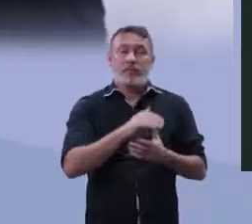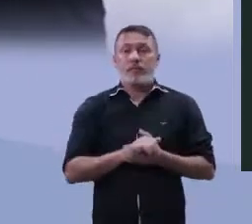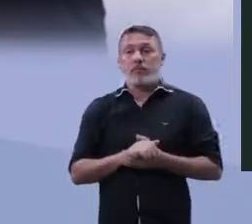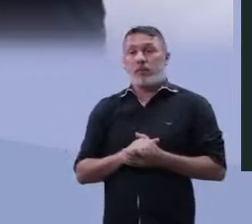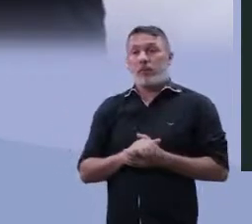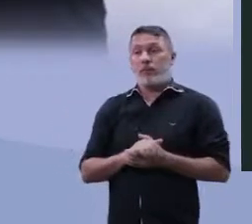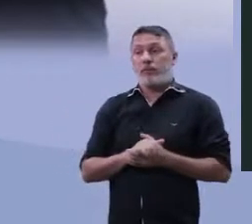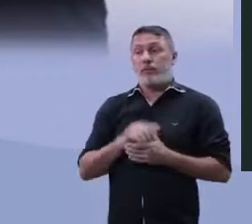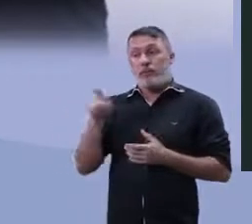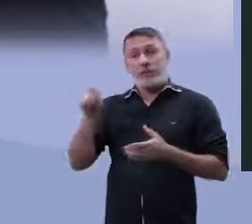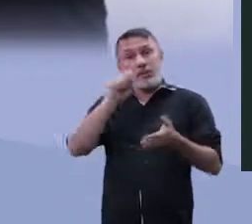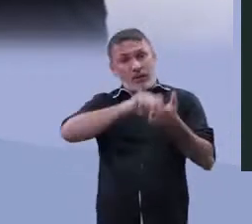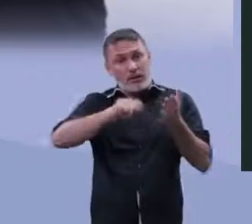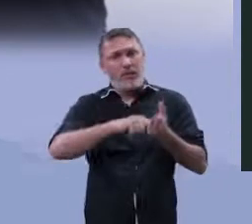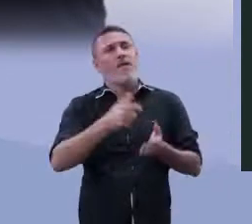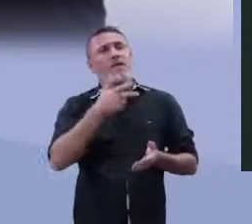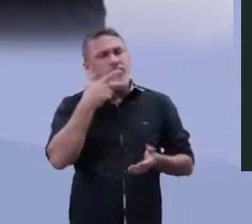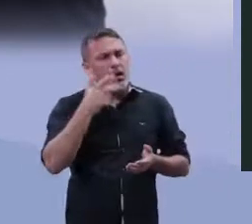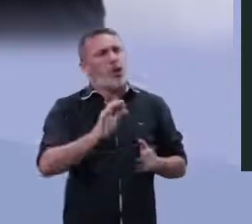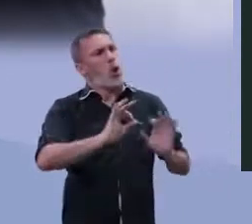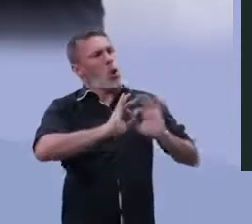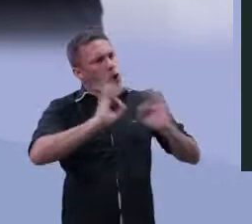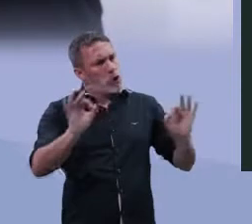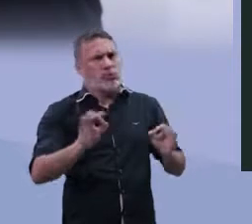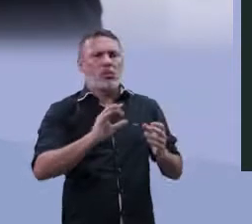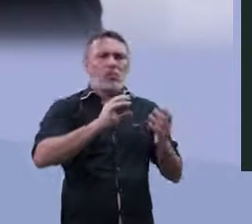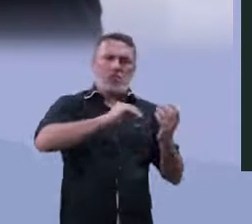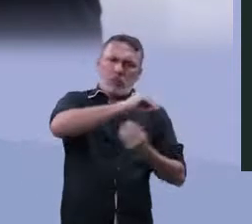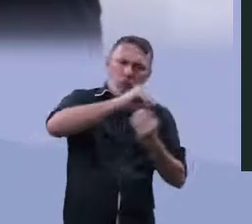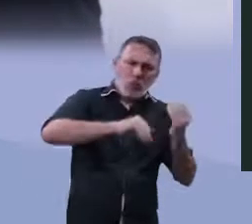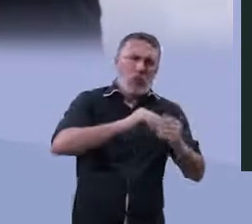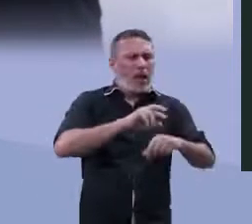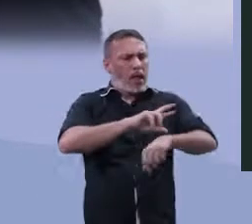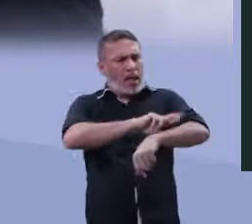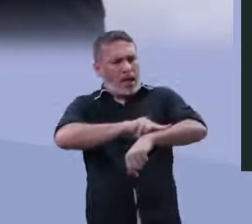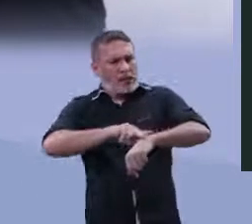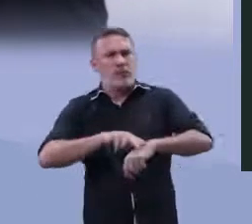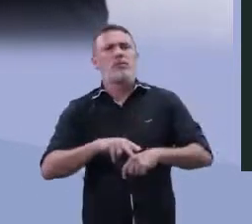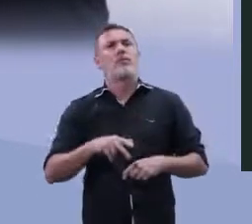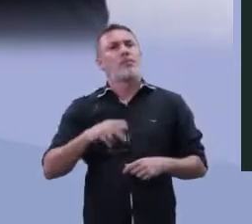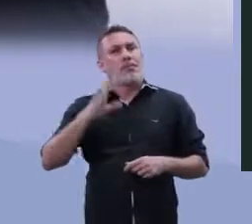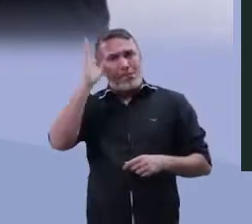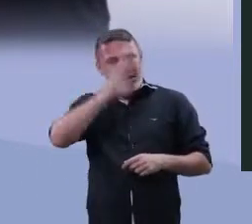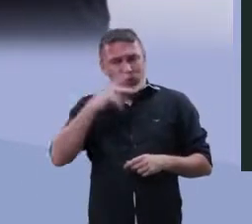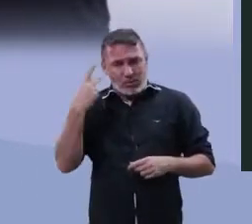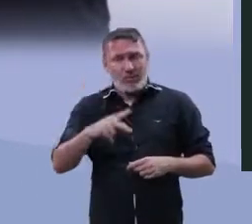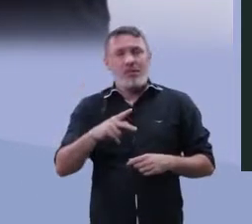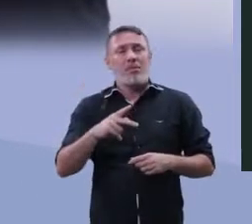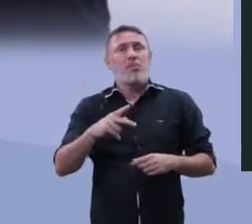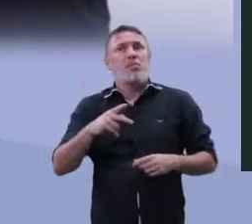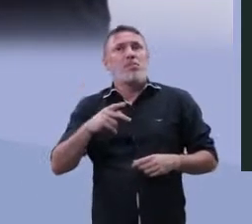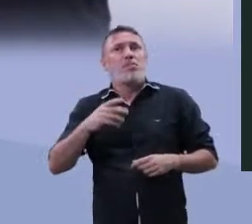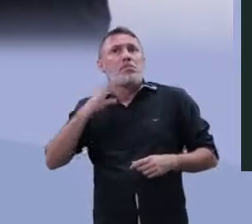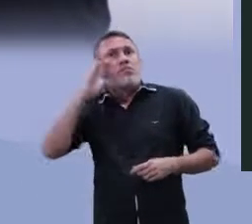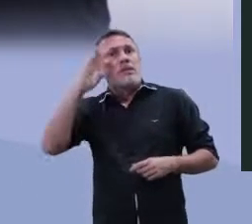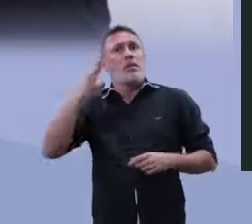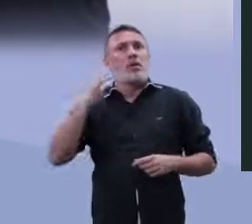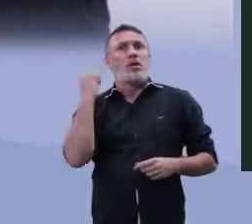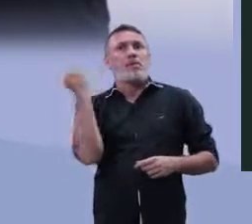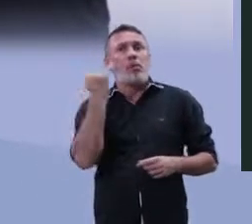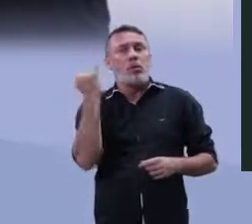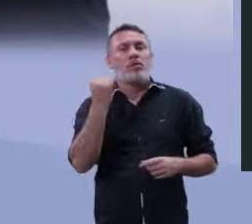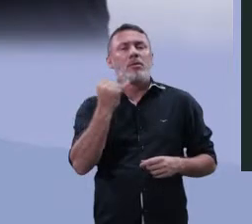ele elogia a miscigenação racial. Ele diz que a grande virtude da sociedade brasileira é